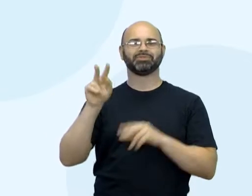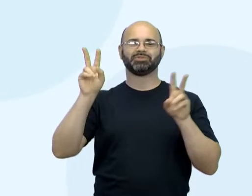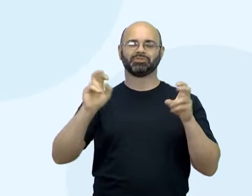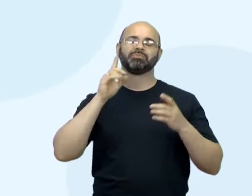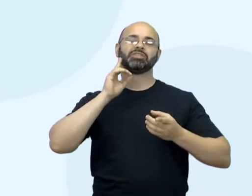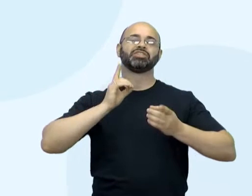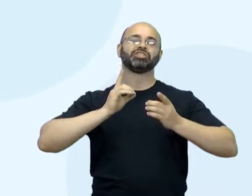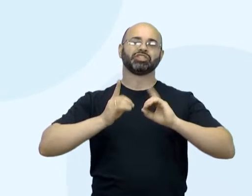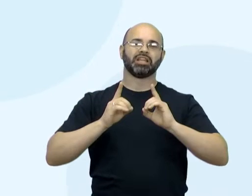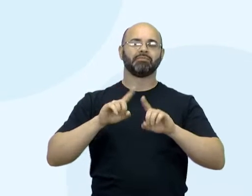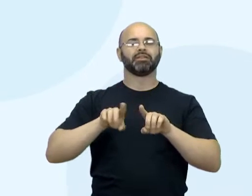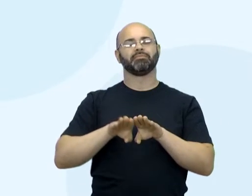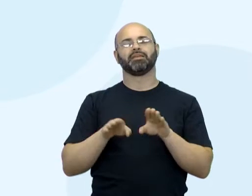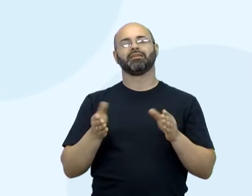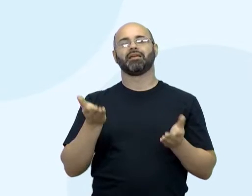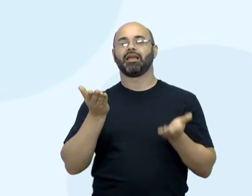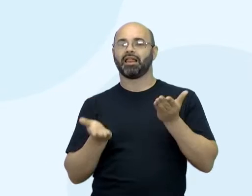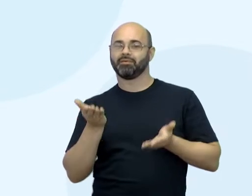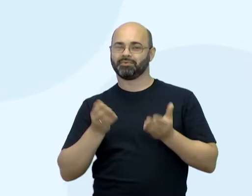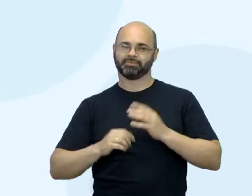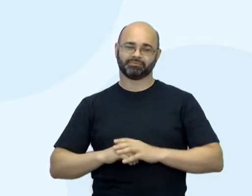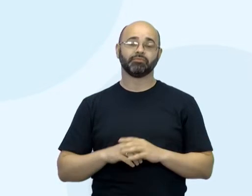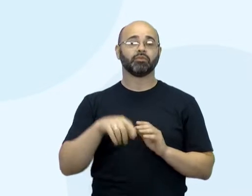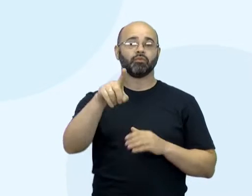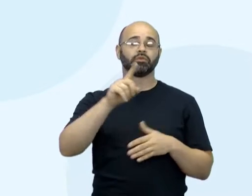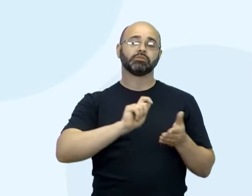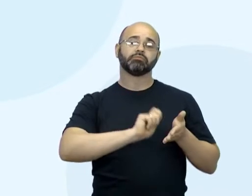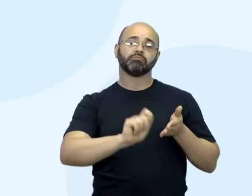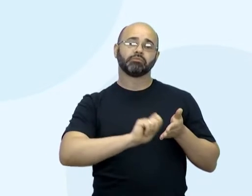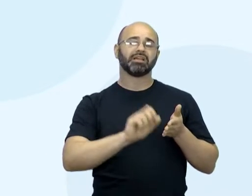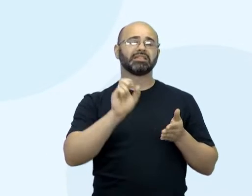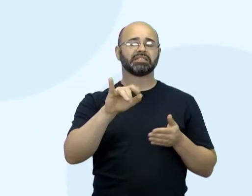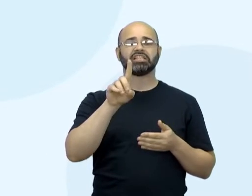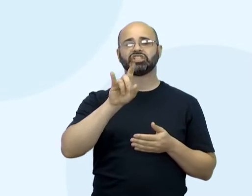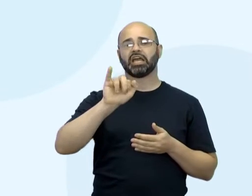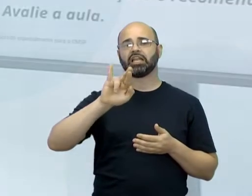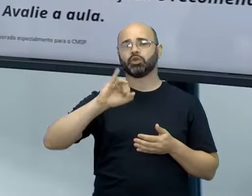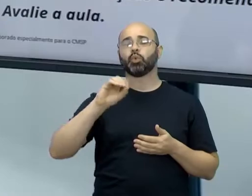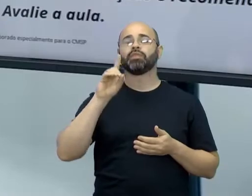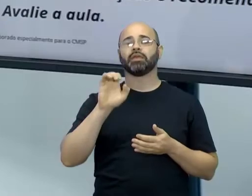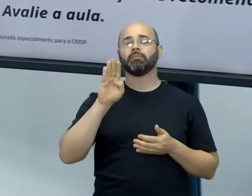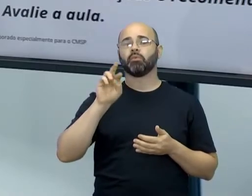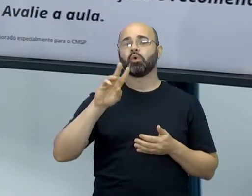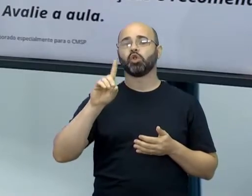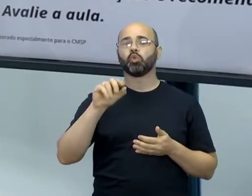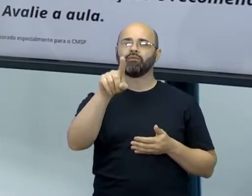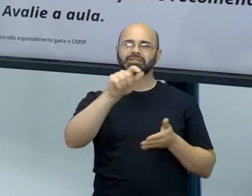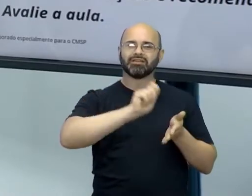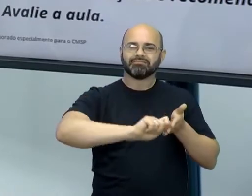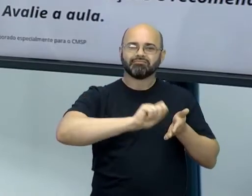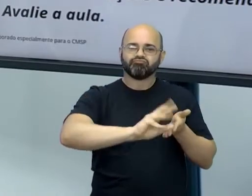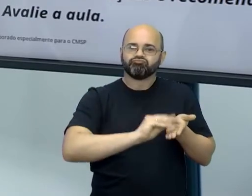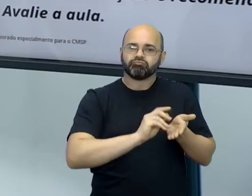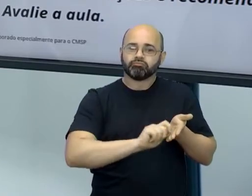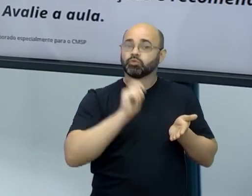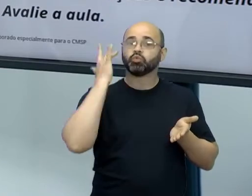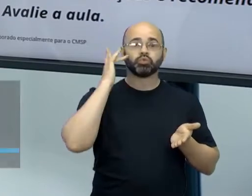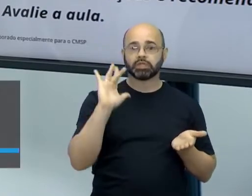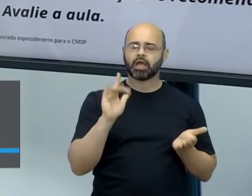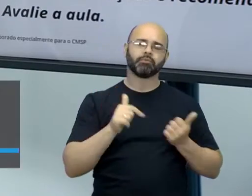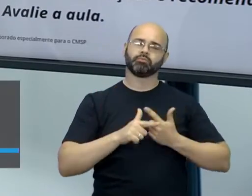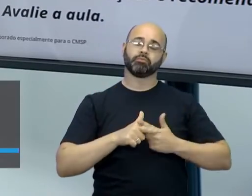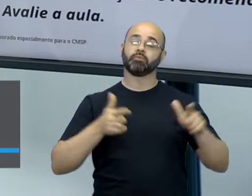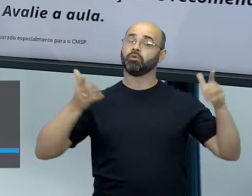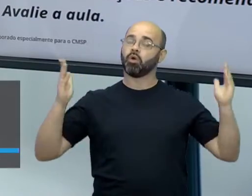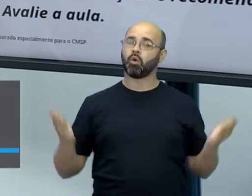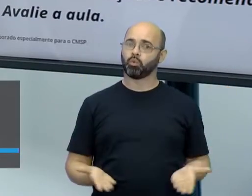equilíbrio. Faça também as suas anotações em seu diário de bordo, não sabe como fazer ainda? Pode voltar aqui um minutinho para mim, ó. É hoje. Hoje eu vou te